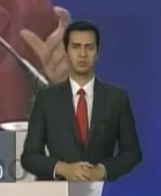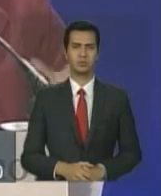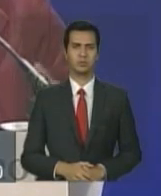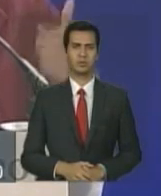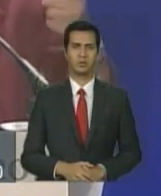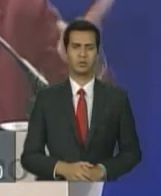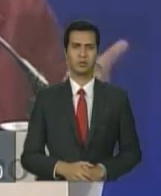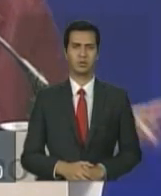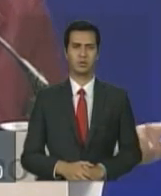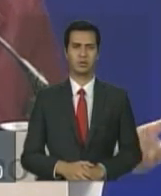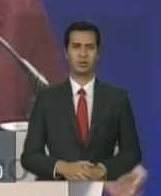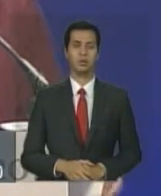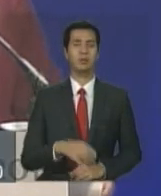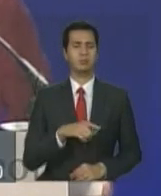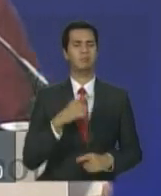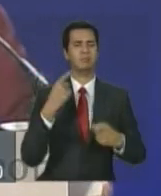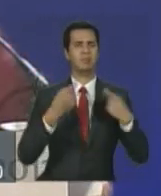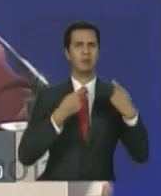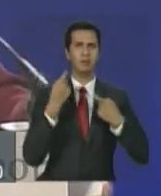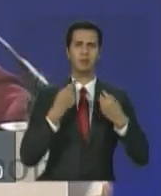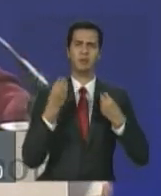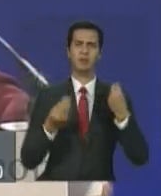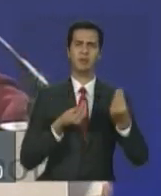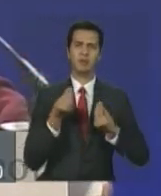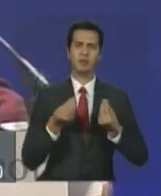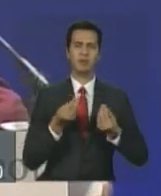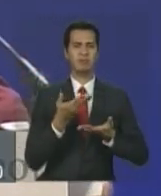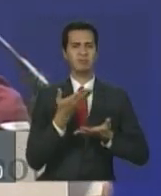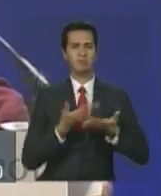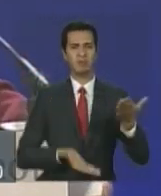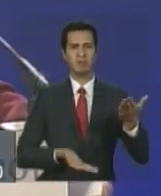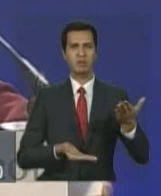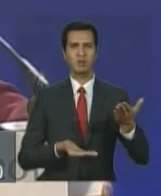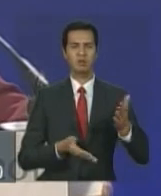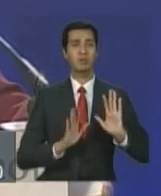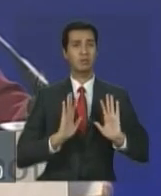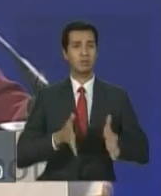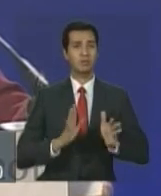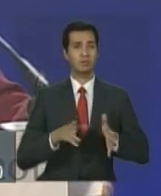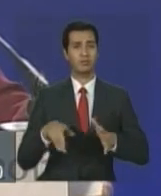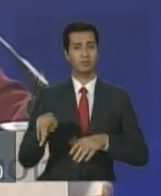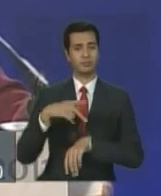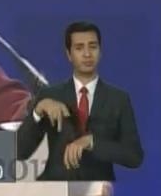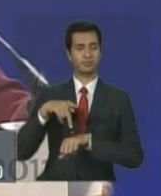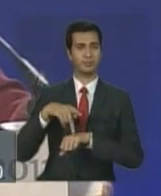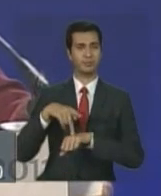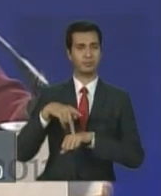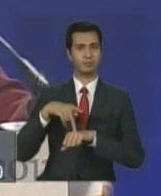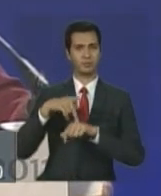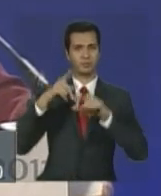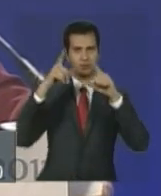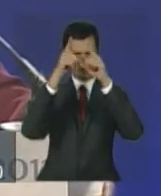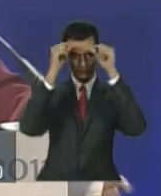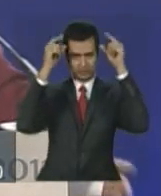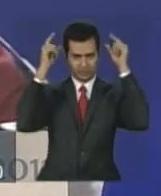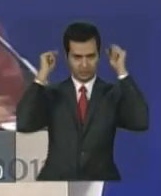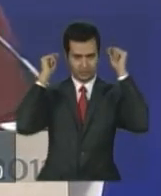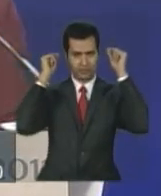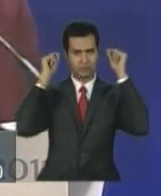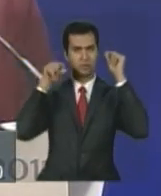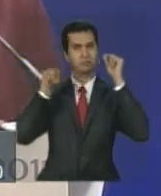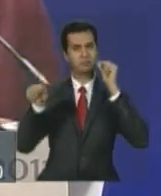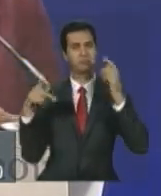o que pode conduzir a uma perda do molde, da perda que os gregos estão passando, por exemplo.